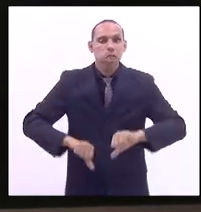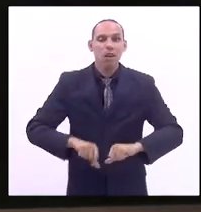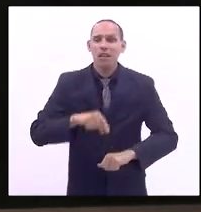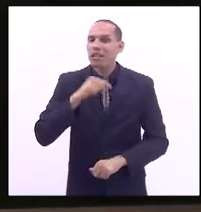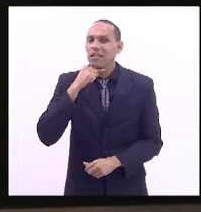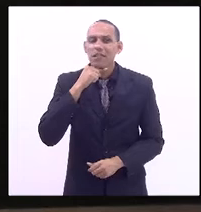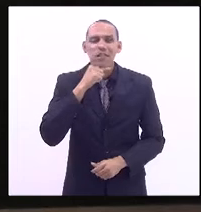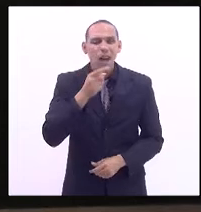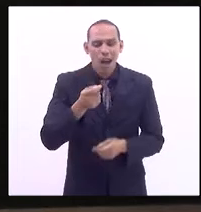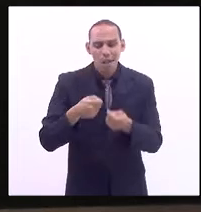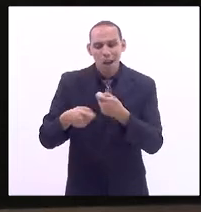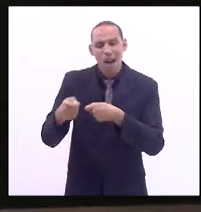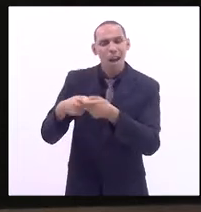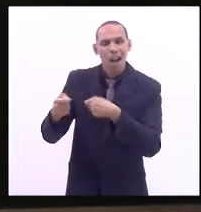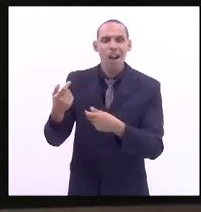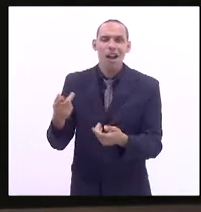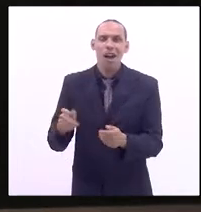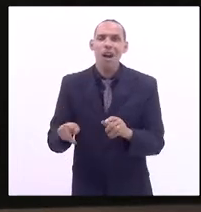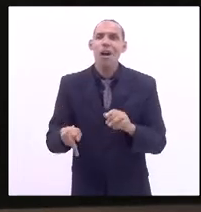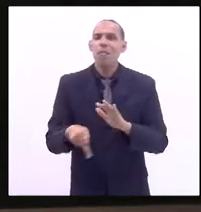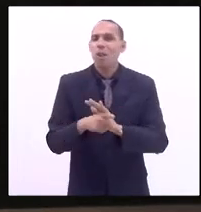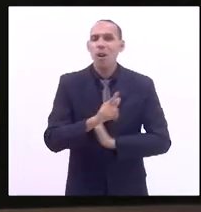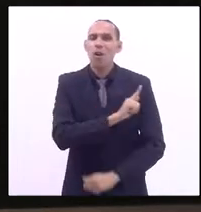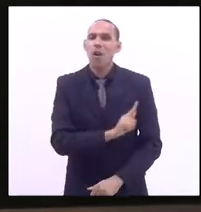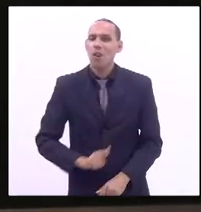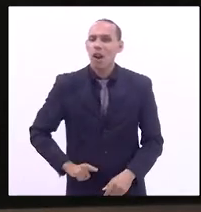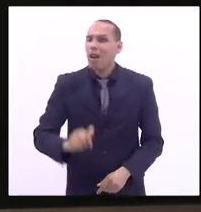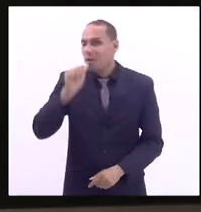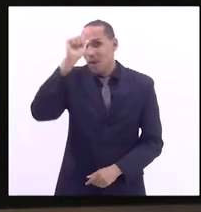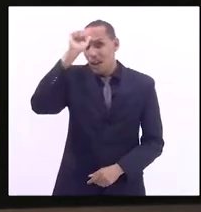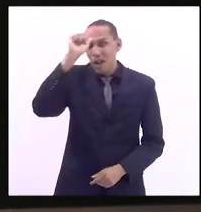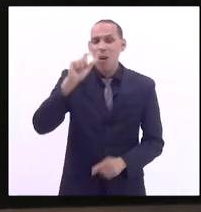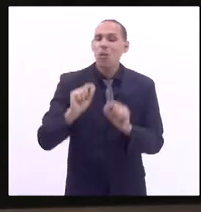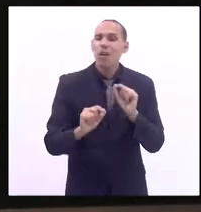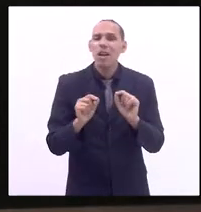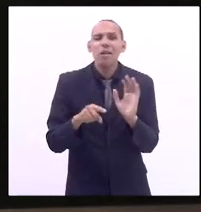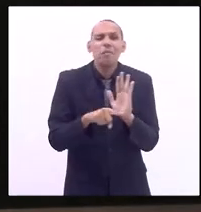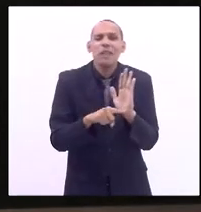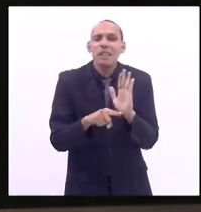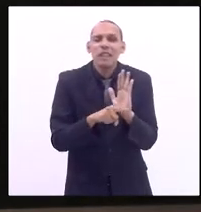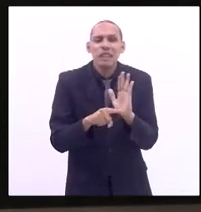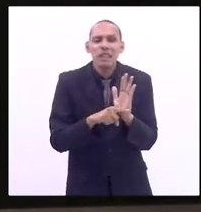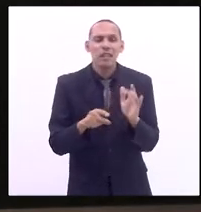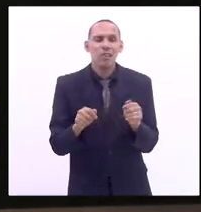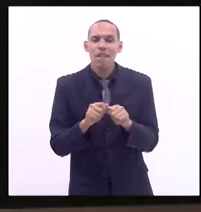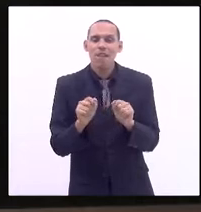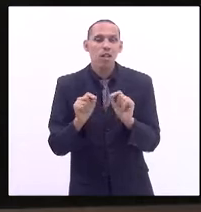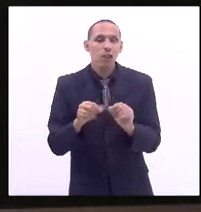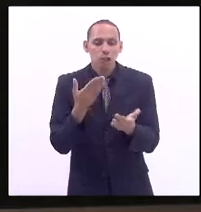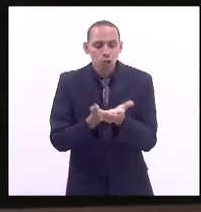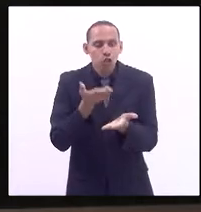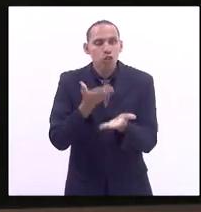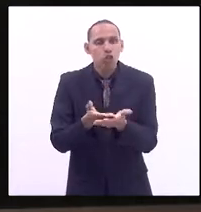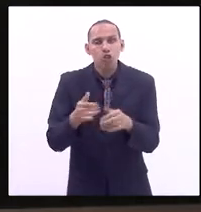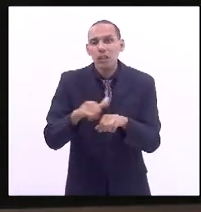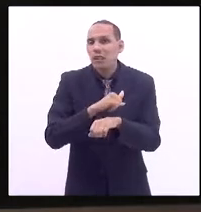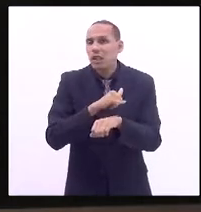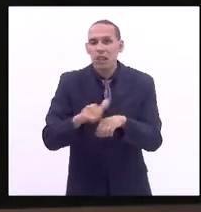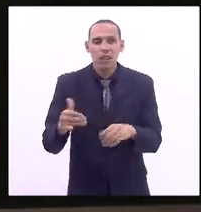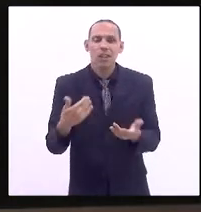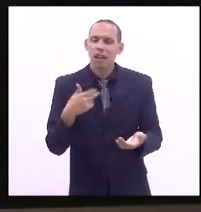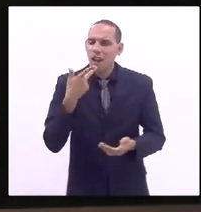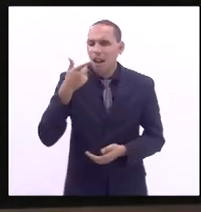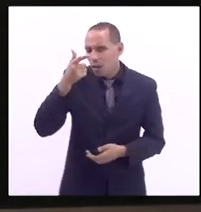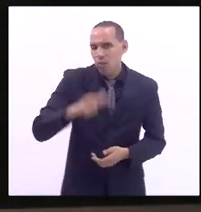incapacidade administrativa do governador Cláudio Castro é em minimamente fazer um estudo estratégico mais uma